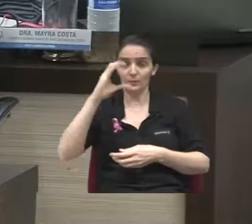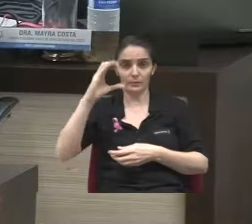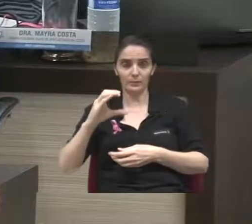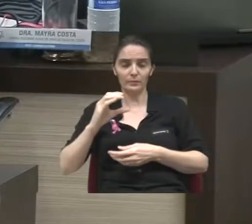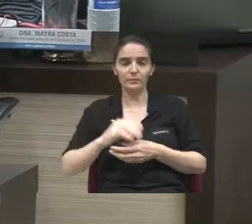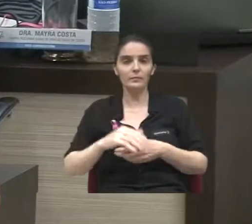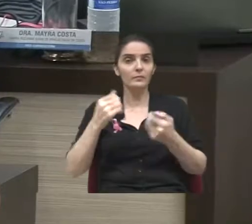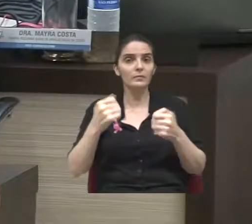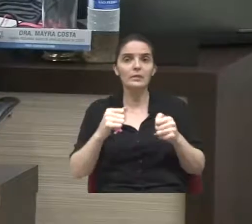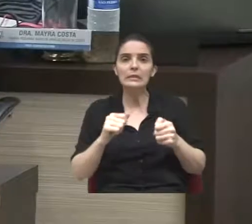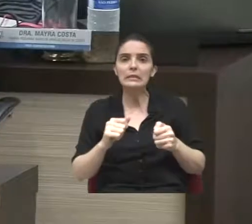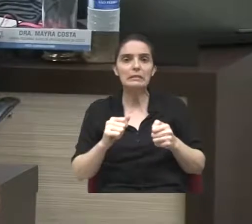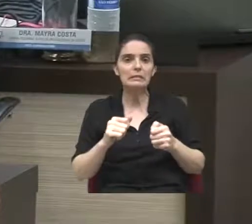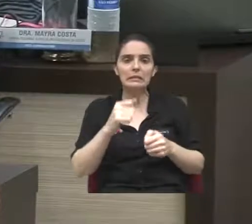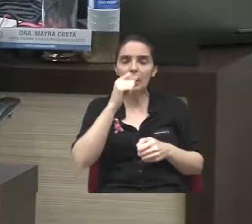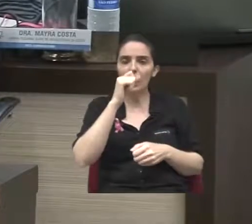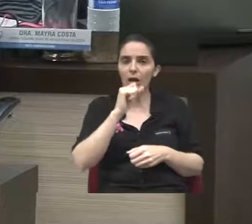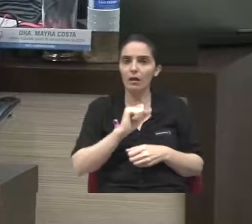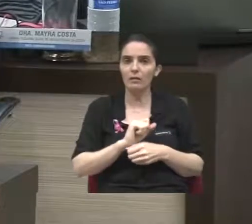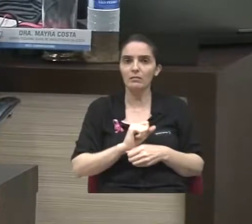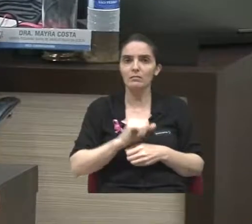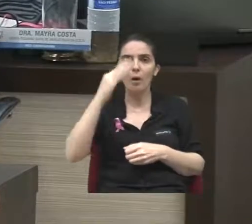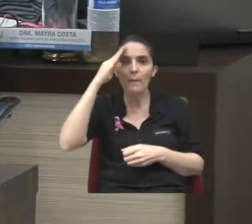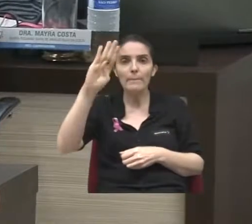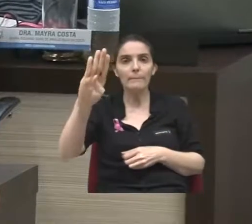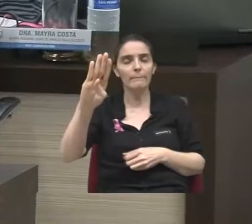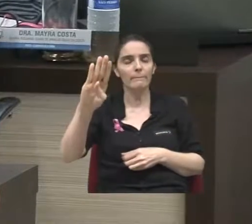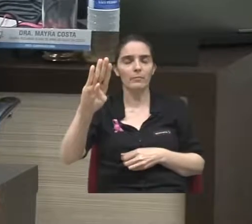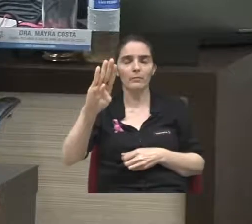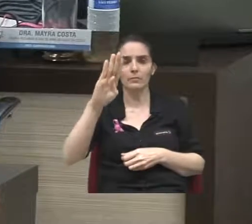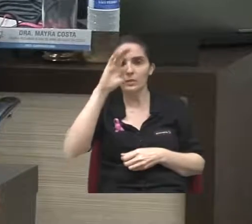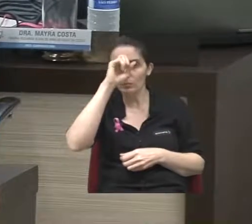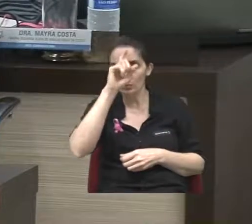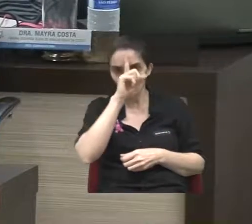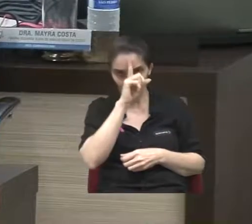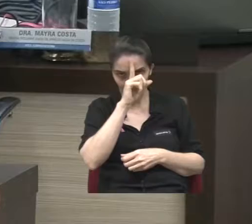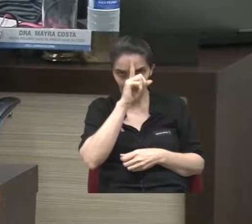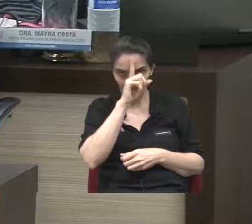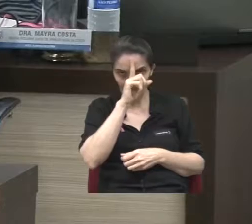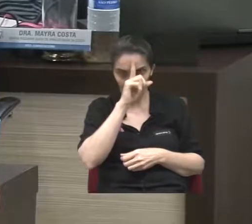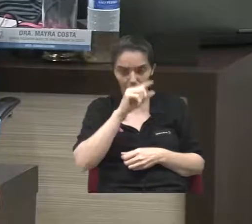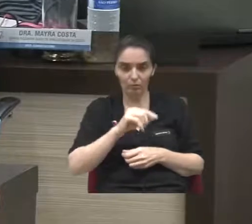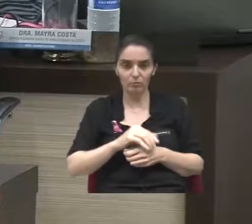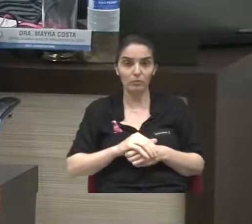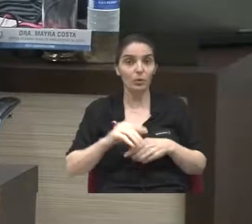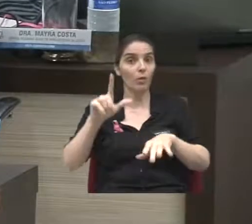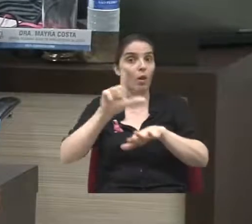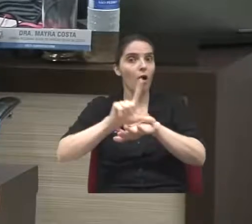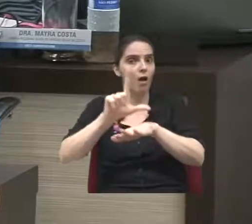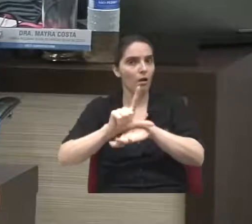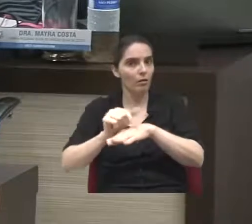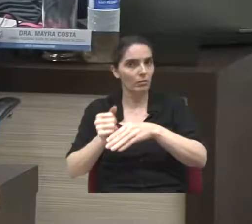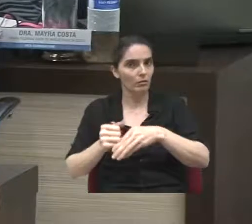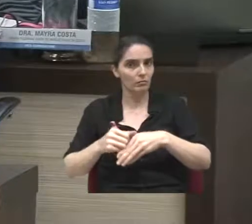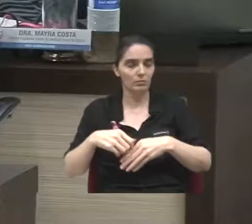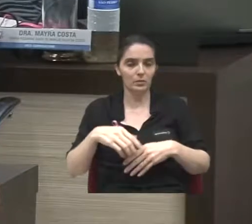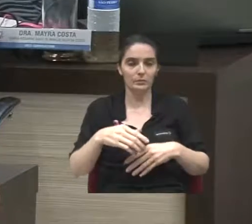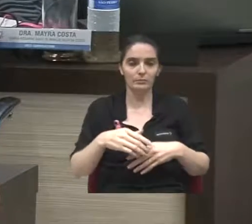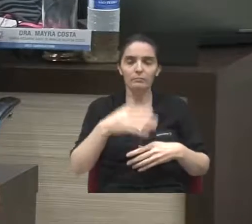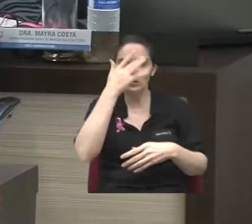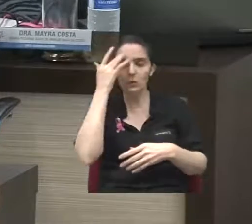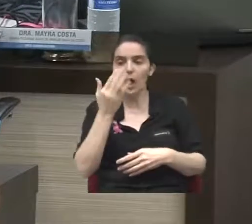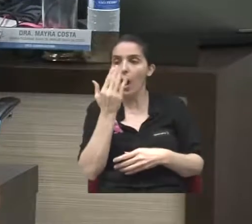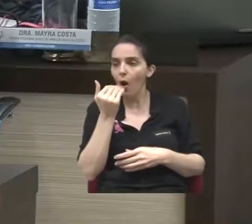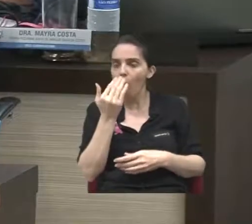em locais, principalmente em estabelecimentos comerciais que hajam consumo de alimentos, ter